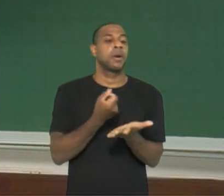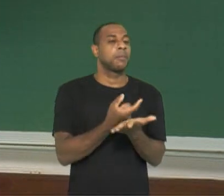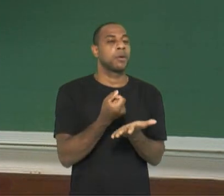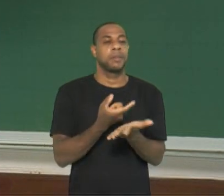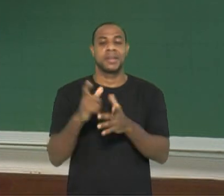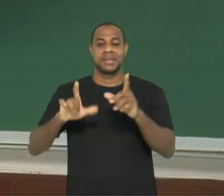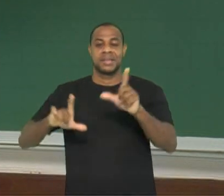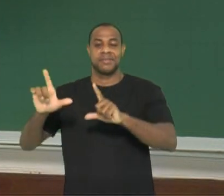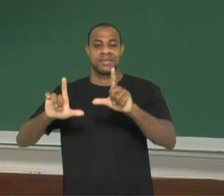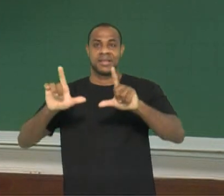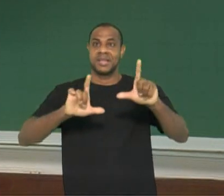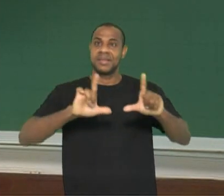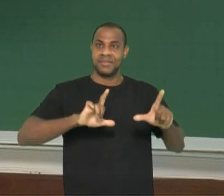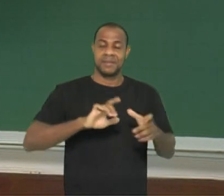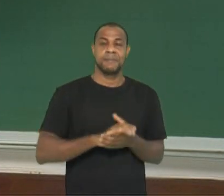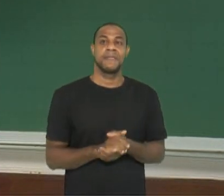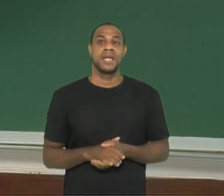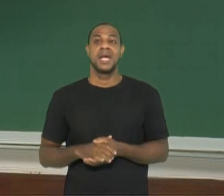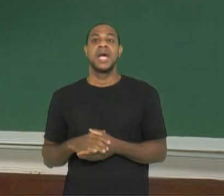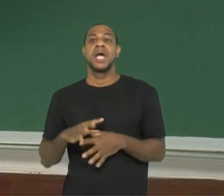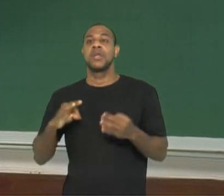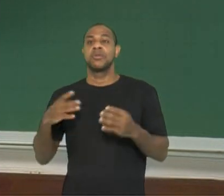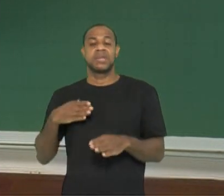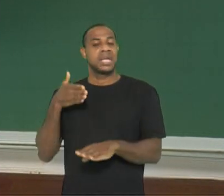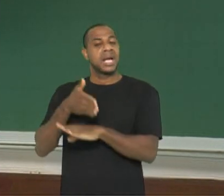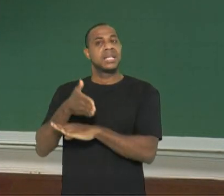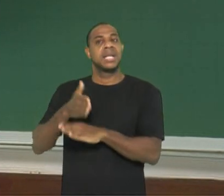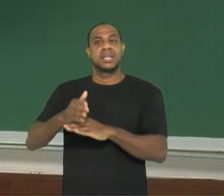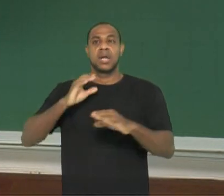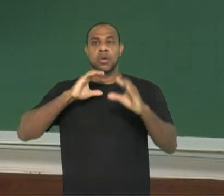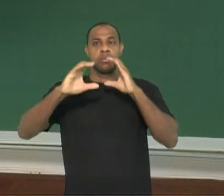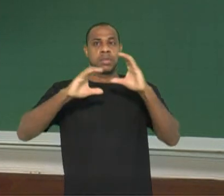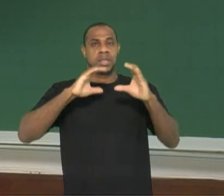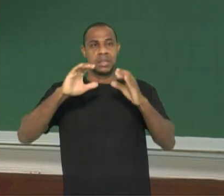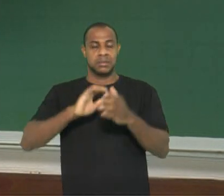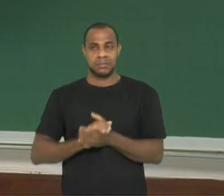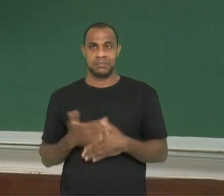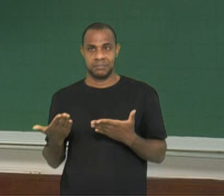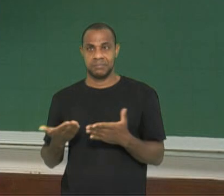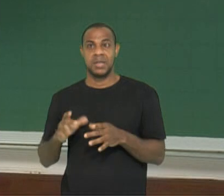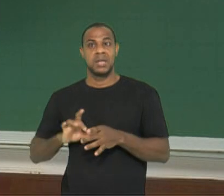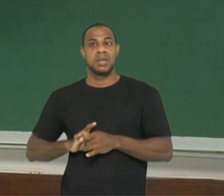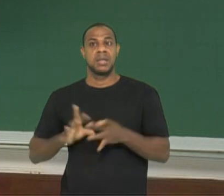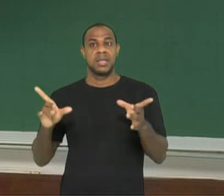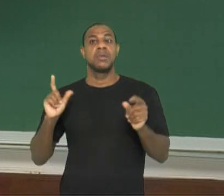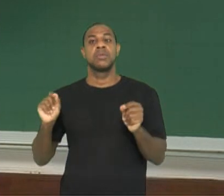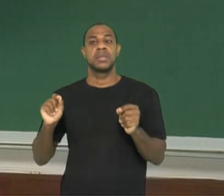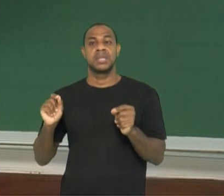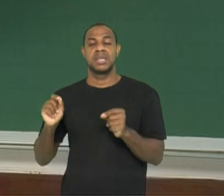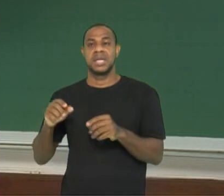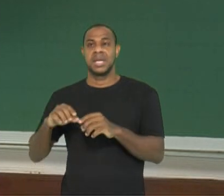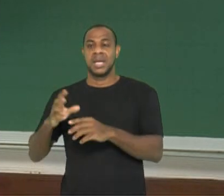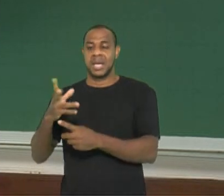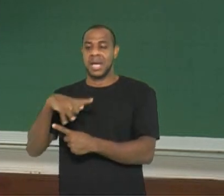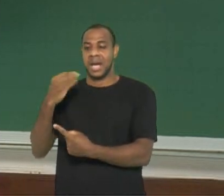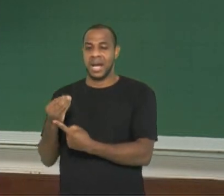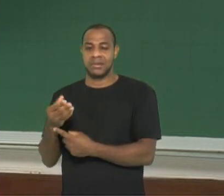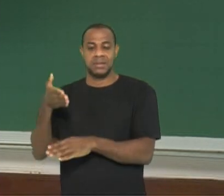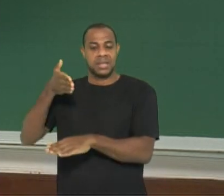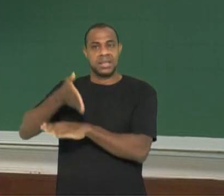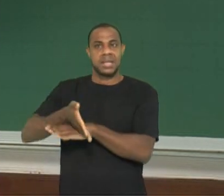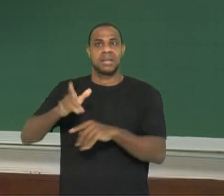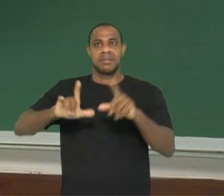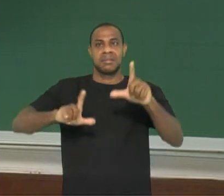comunicação em que todos podem assistir algo. E o que foi permitido? Foi permitido que a arte entrasse nos lares e foi feito festivais de música.